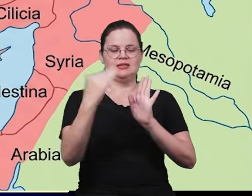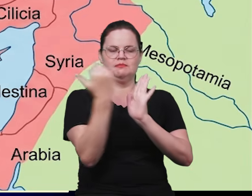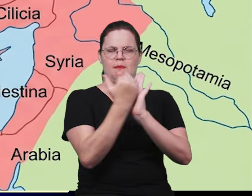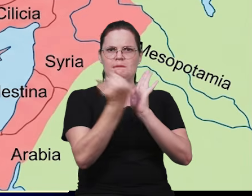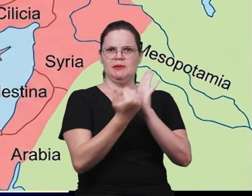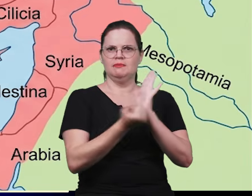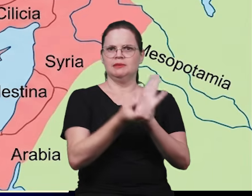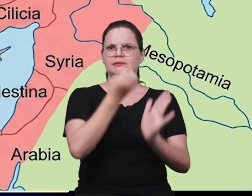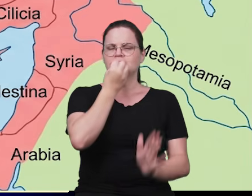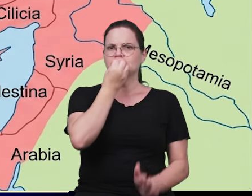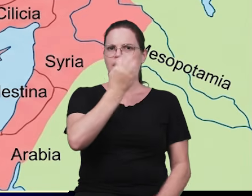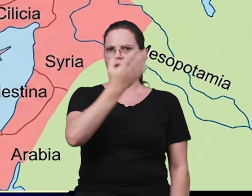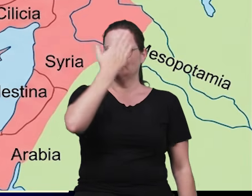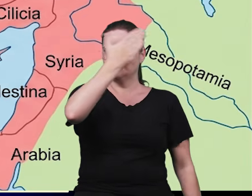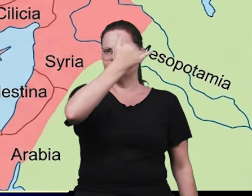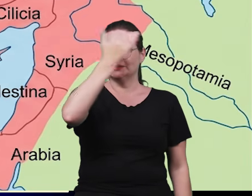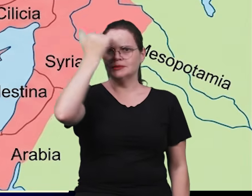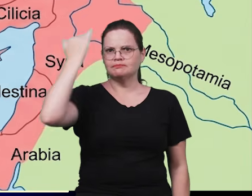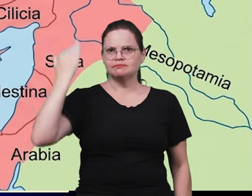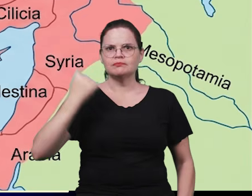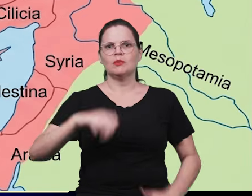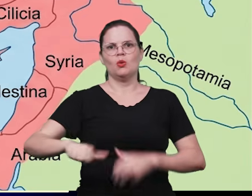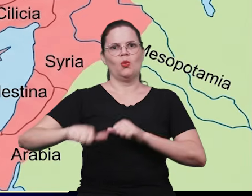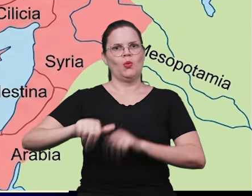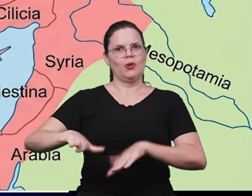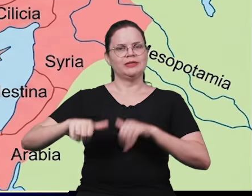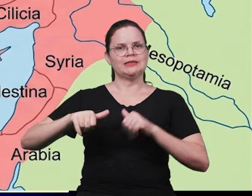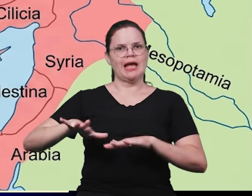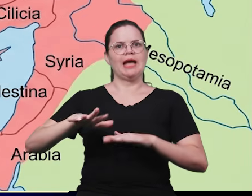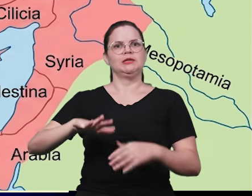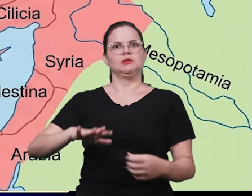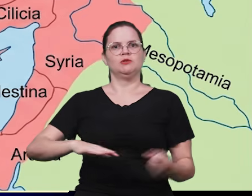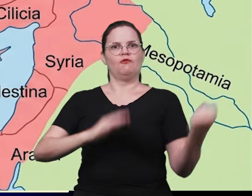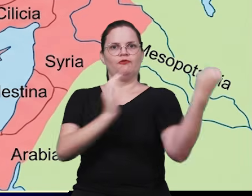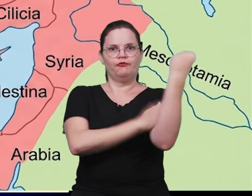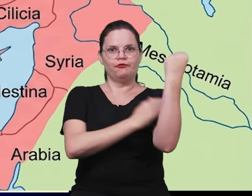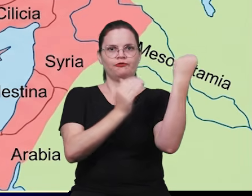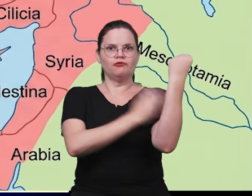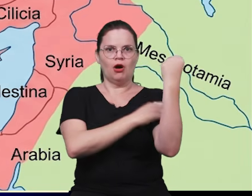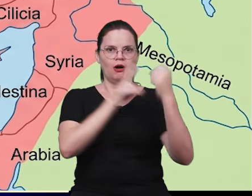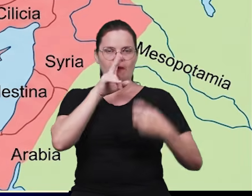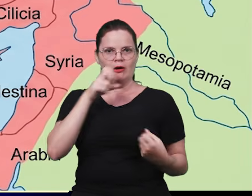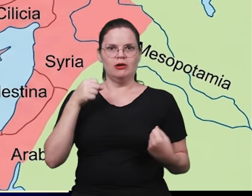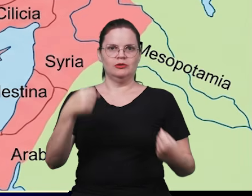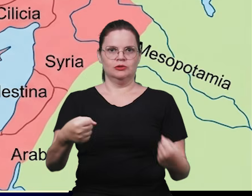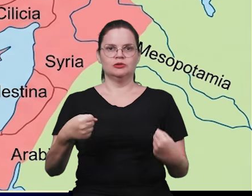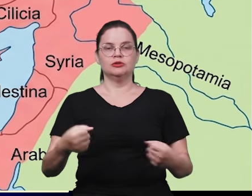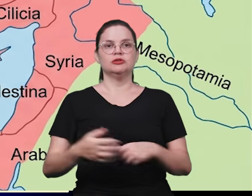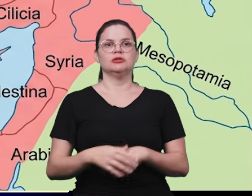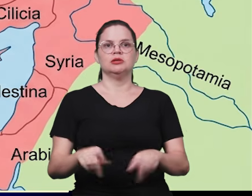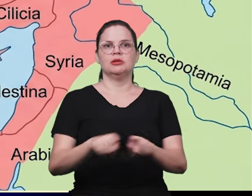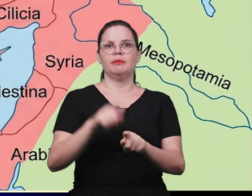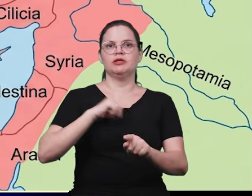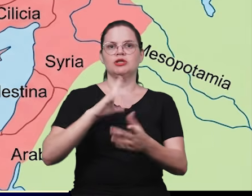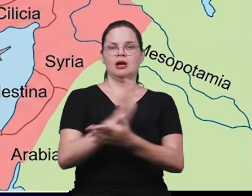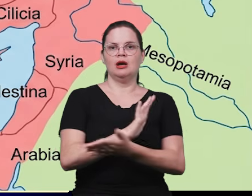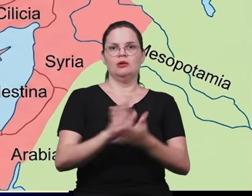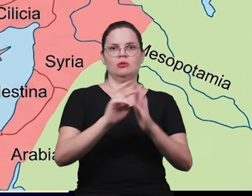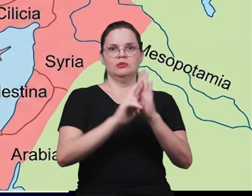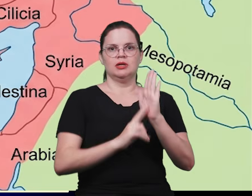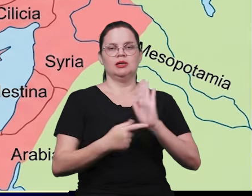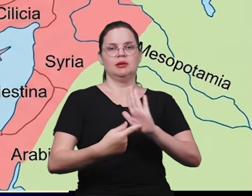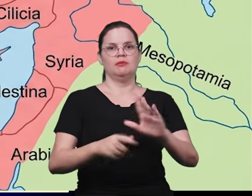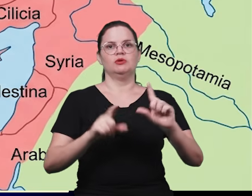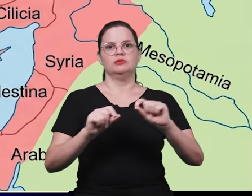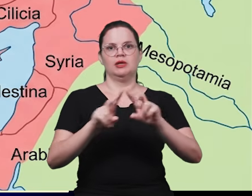por um exército imbatível e por algumas regras, né? Dentre elas, tem a